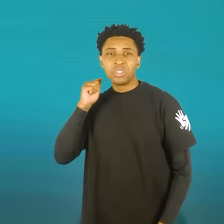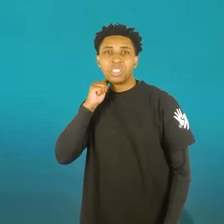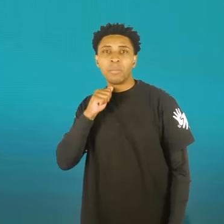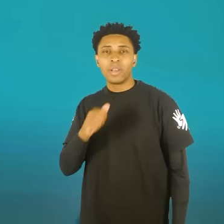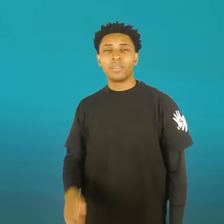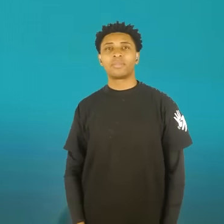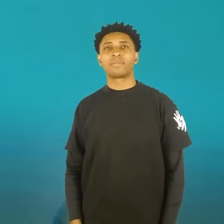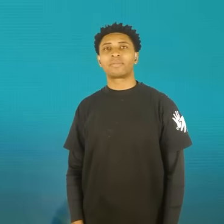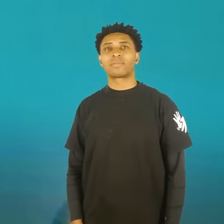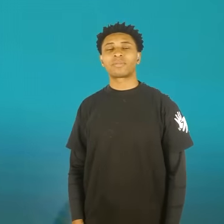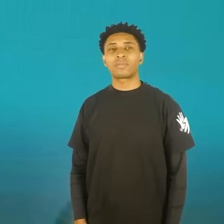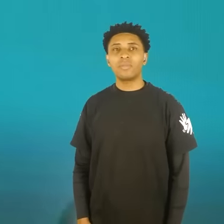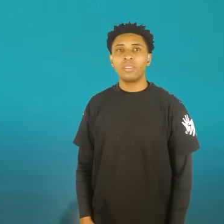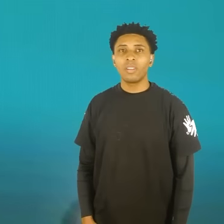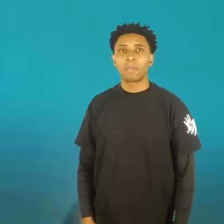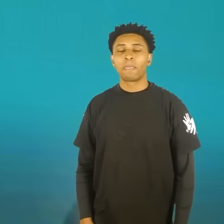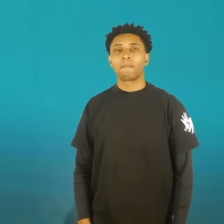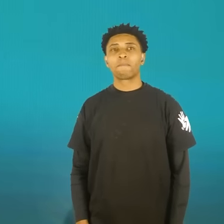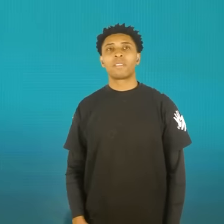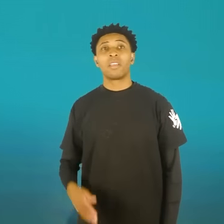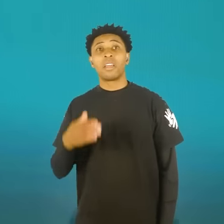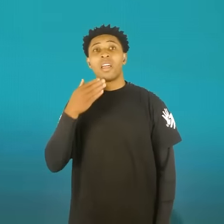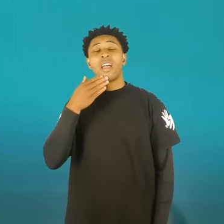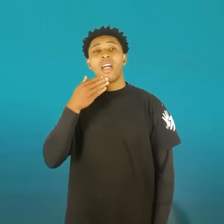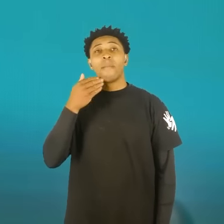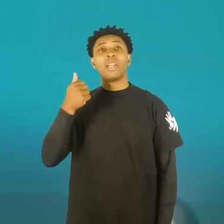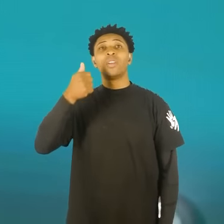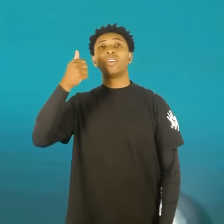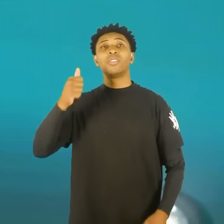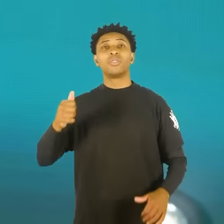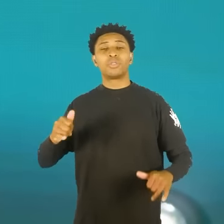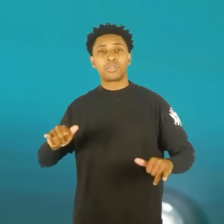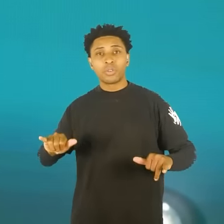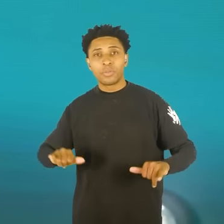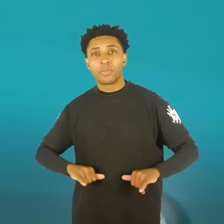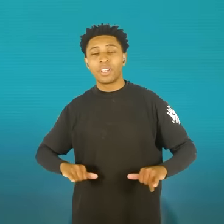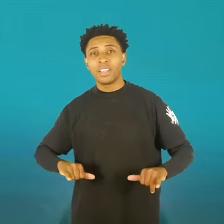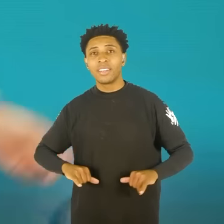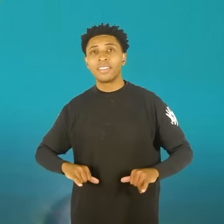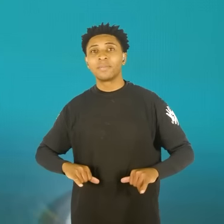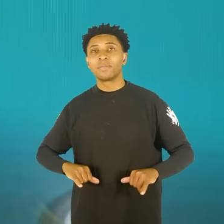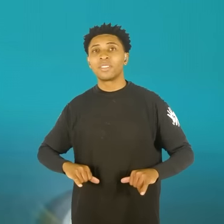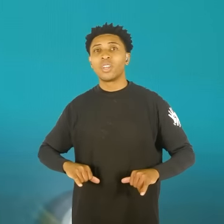perseguir. É melhor cair no chão para subir do que derrubar um adorador para depois cair.